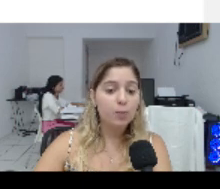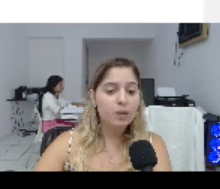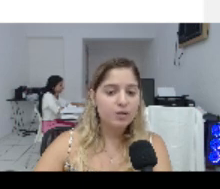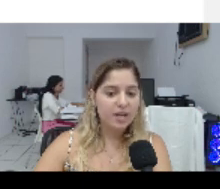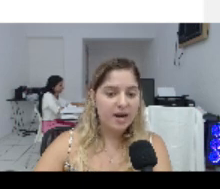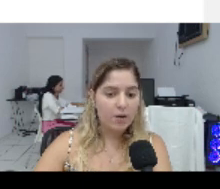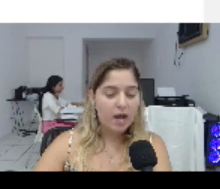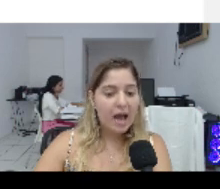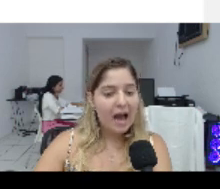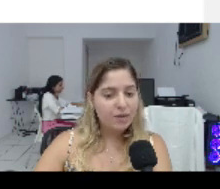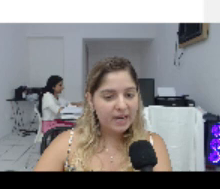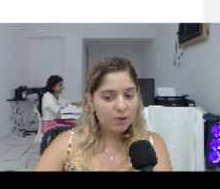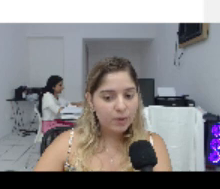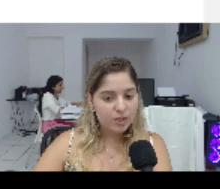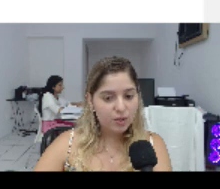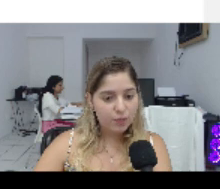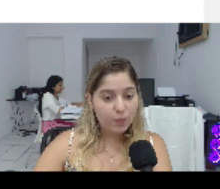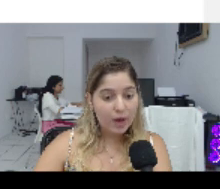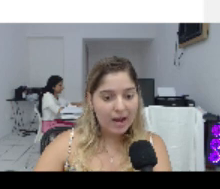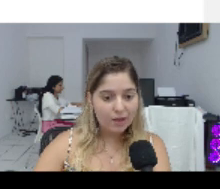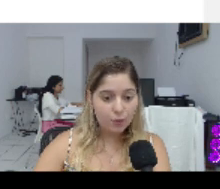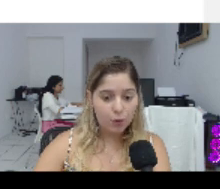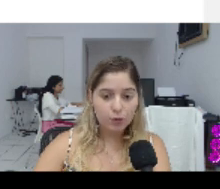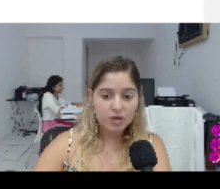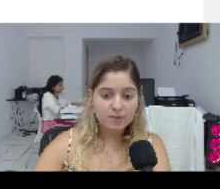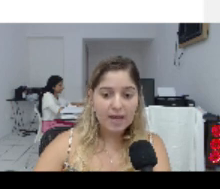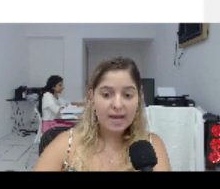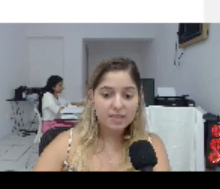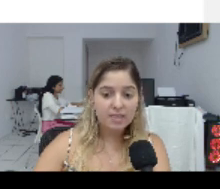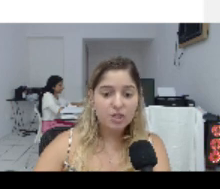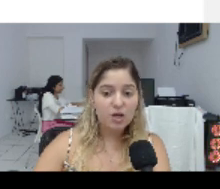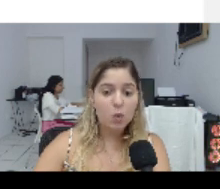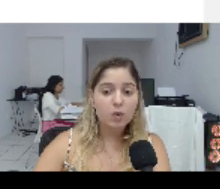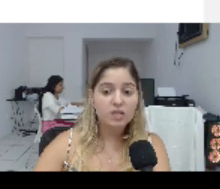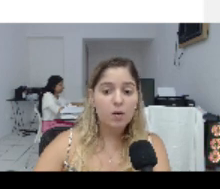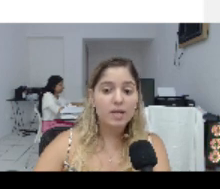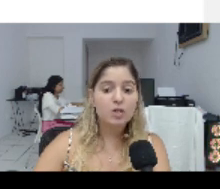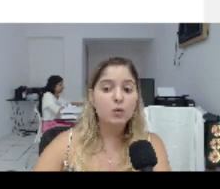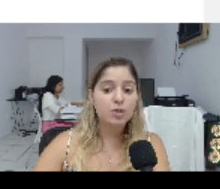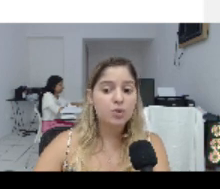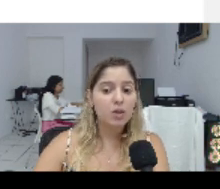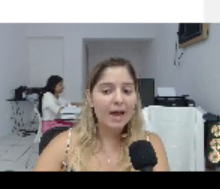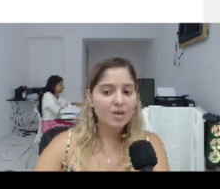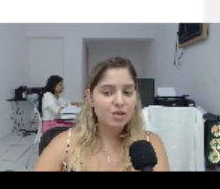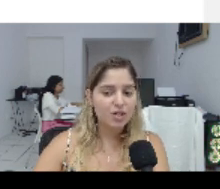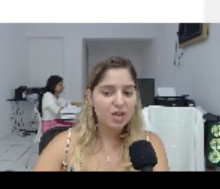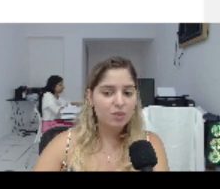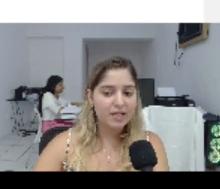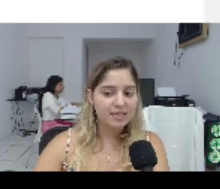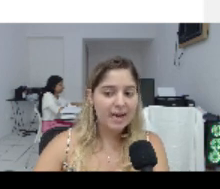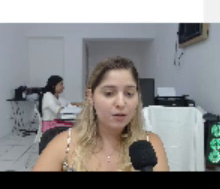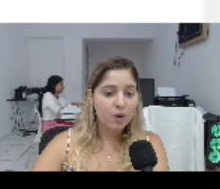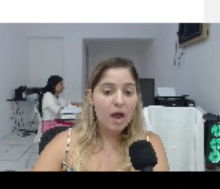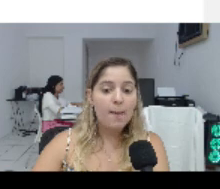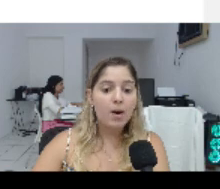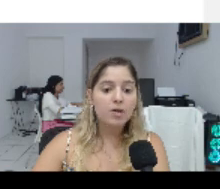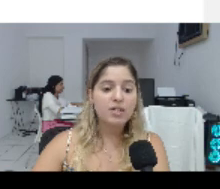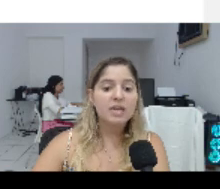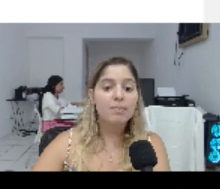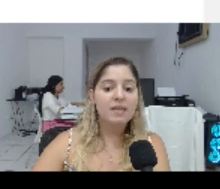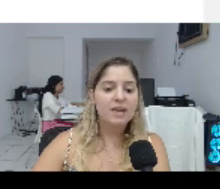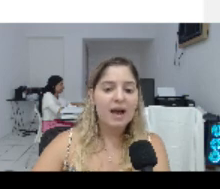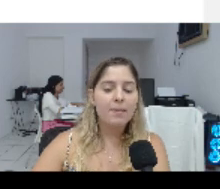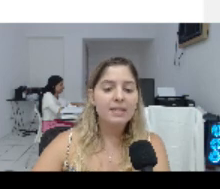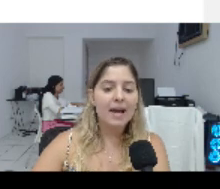defender público geral. Ao negar o pedido, o relator Nunes Marques destacou que somente o titular de direito lesado